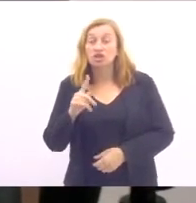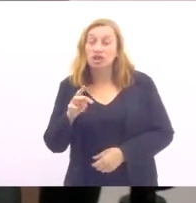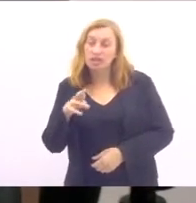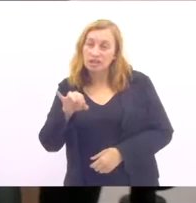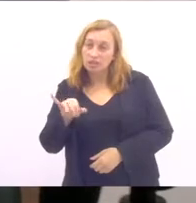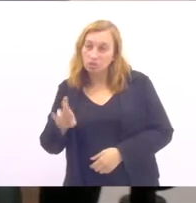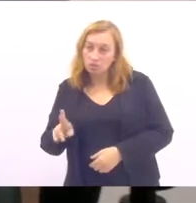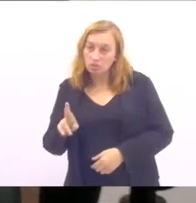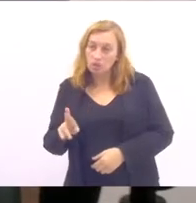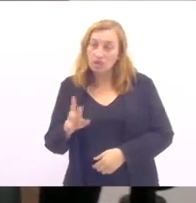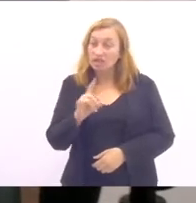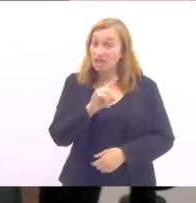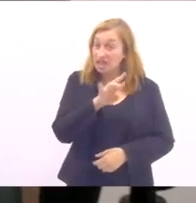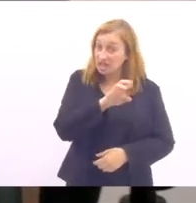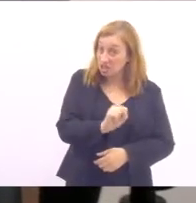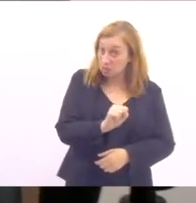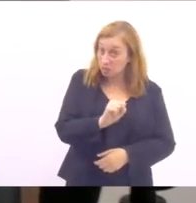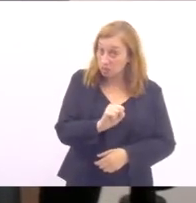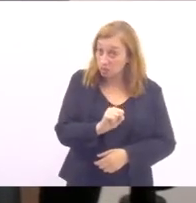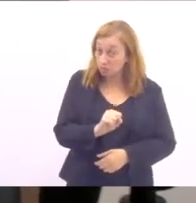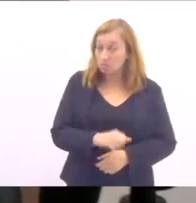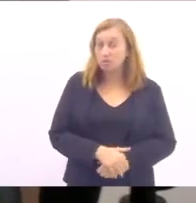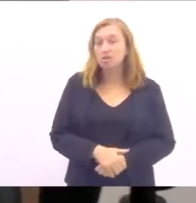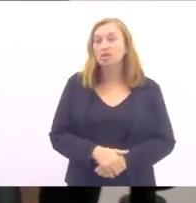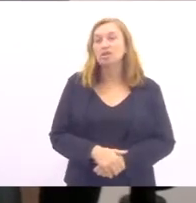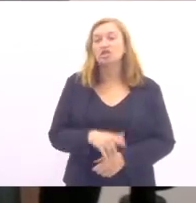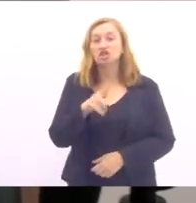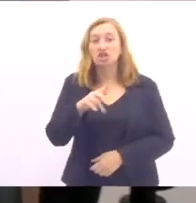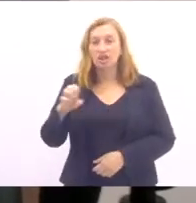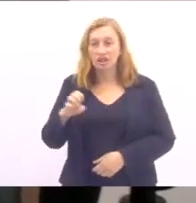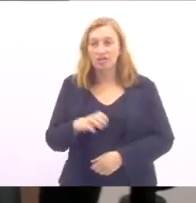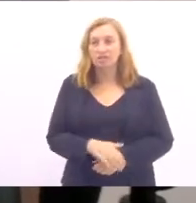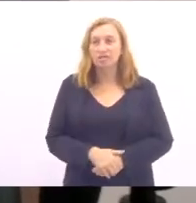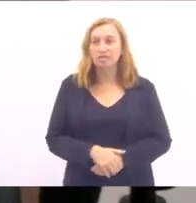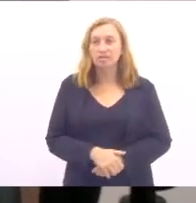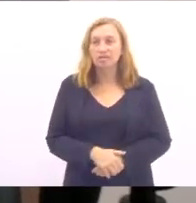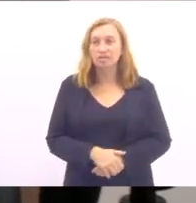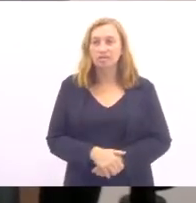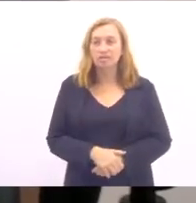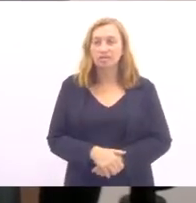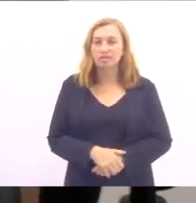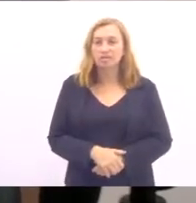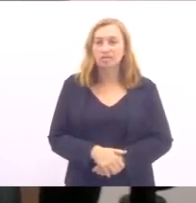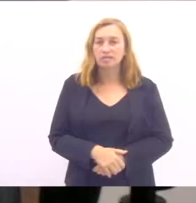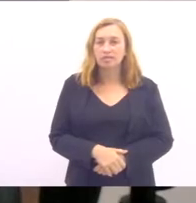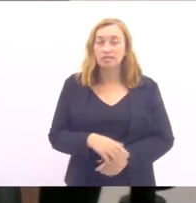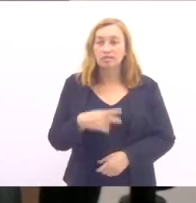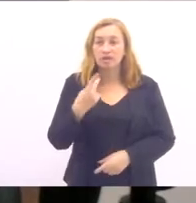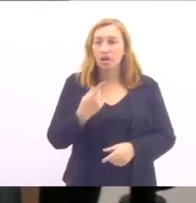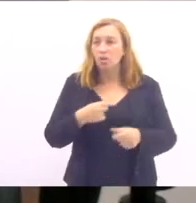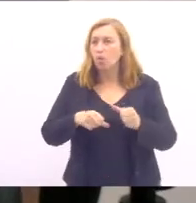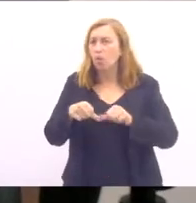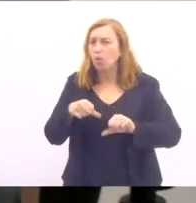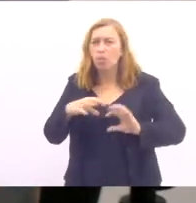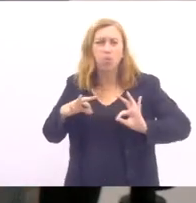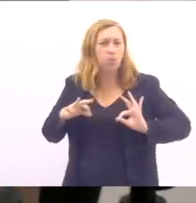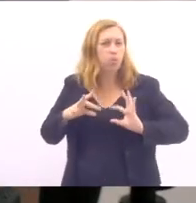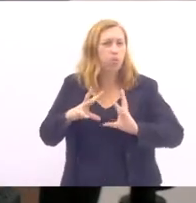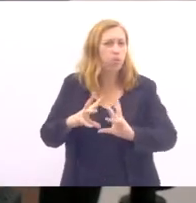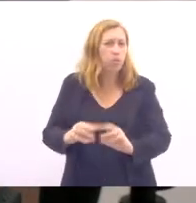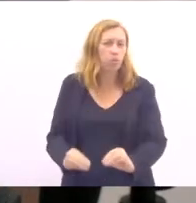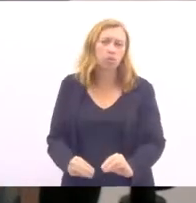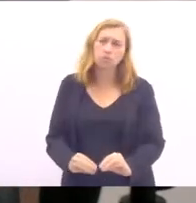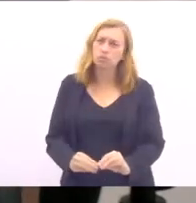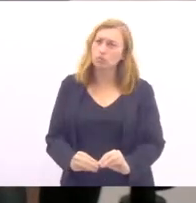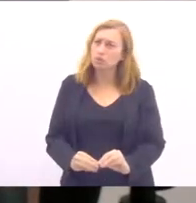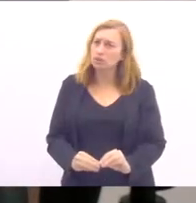GE, prestador de resíduos de serviço da GE, faz uma impugnação completamente ilegítima, para